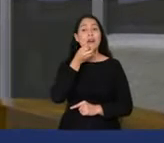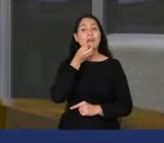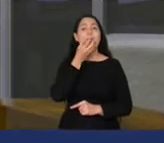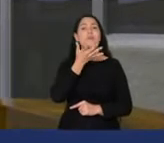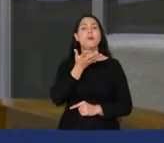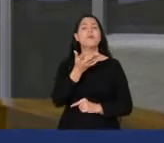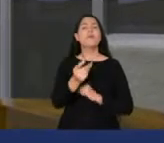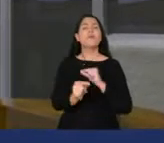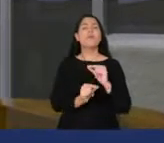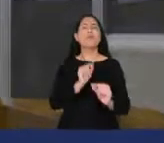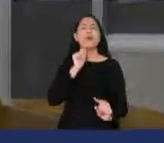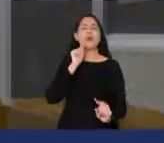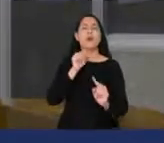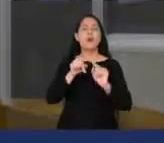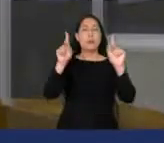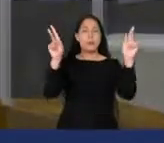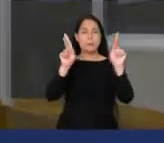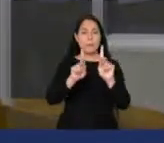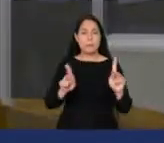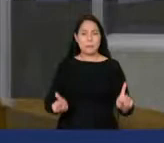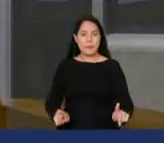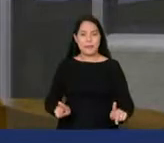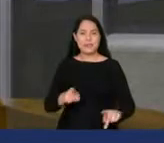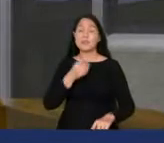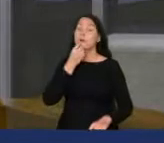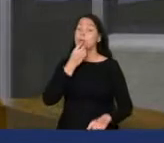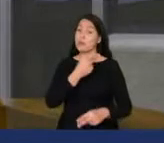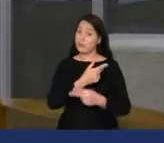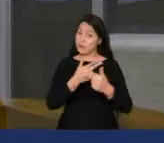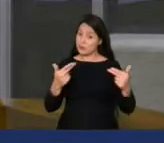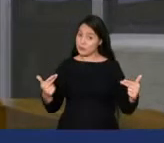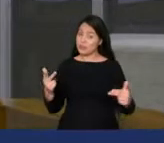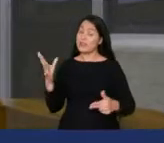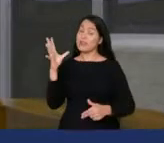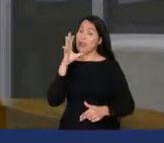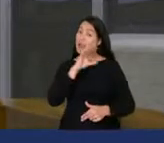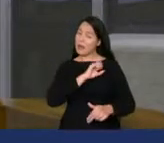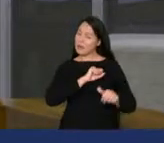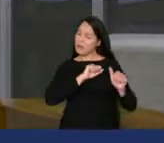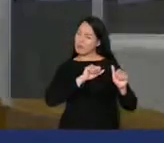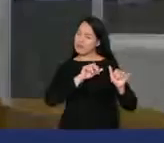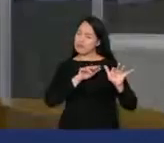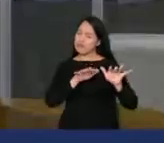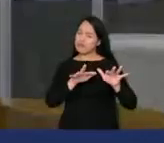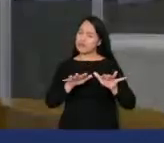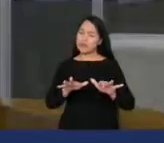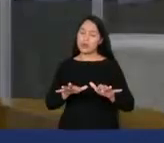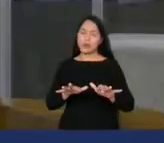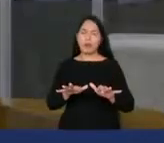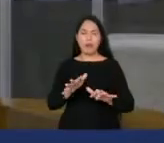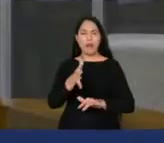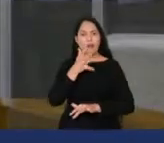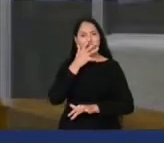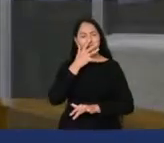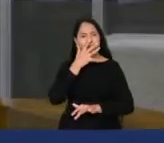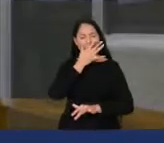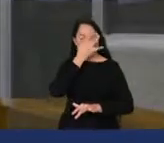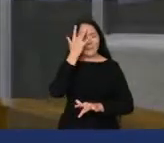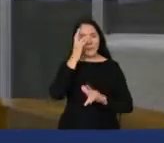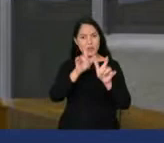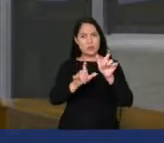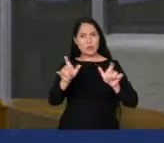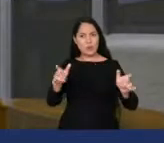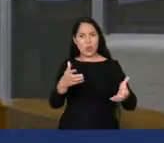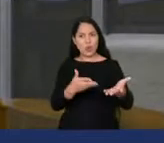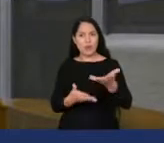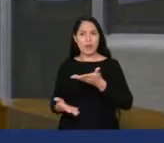paz, que falem do amor. Vejo aqui pessoas se confraternizando, falando a mesma linguagem.